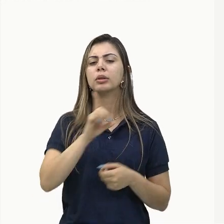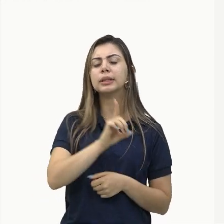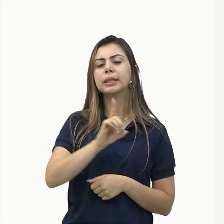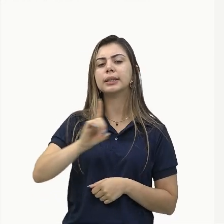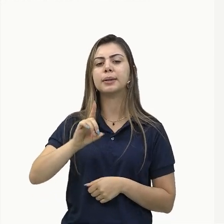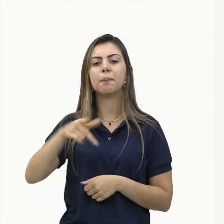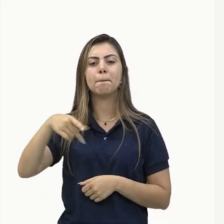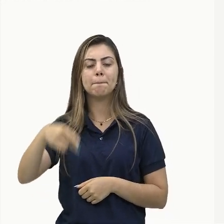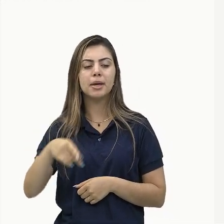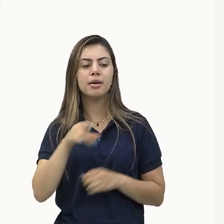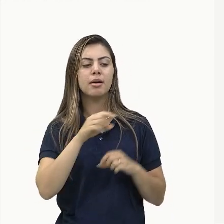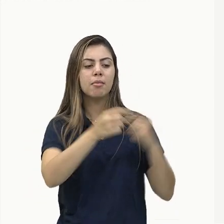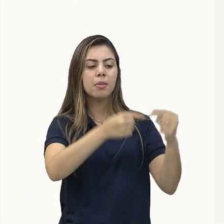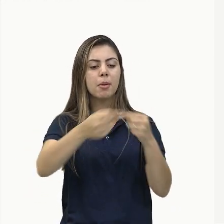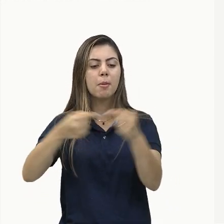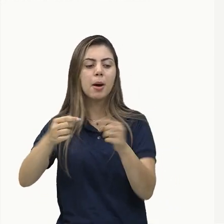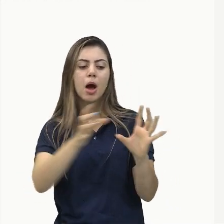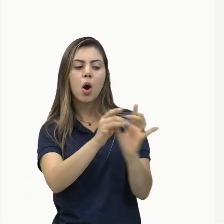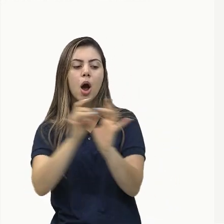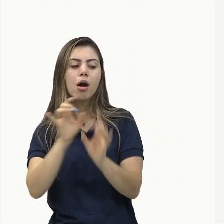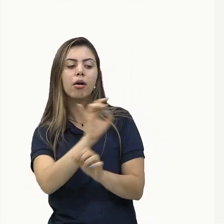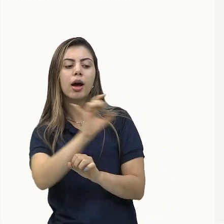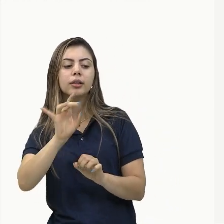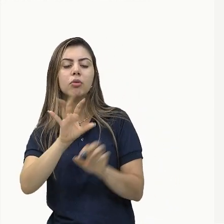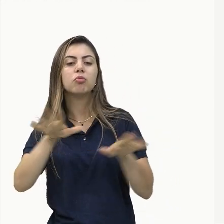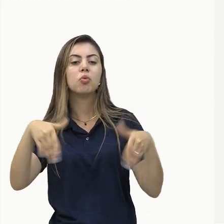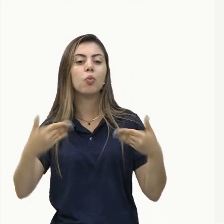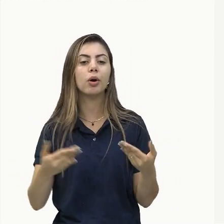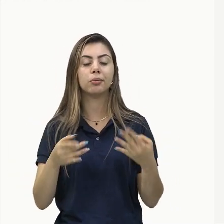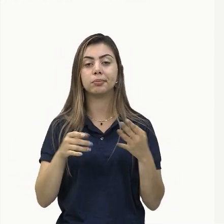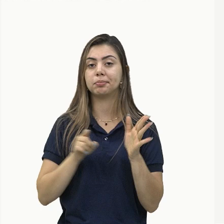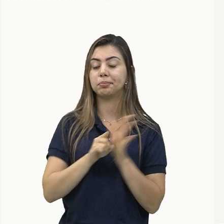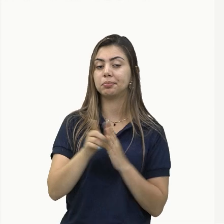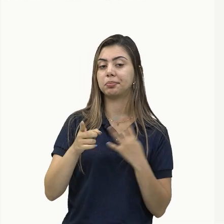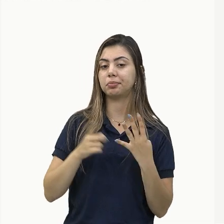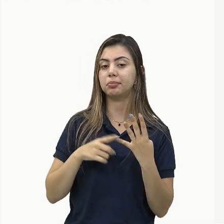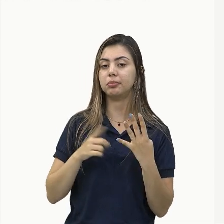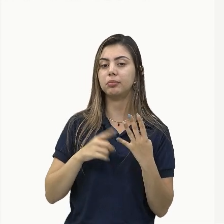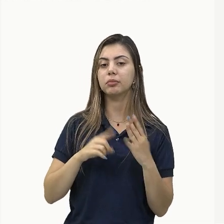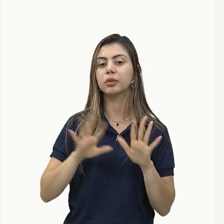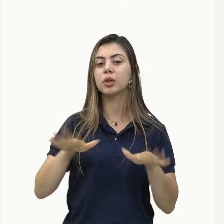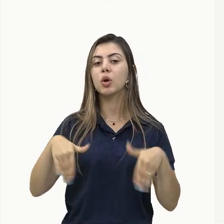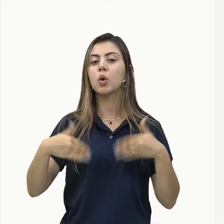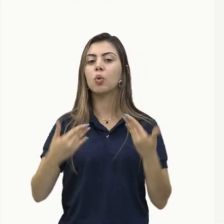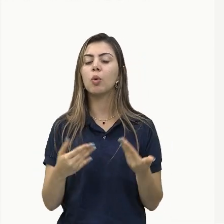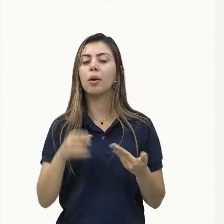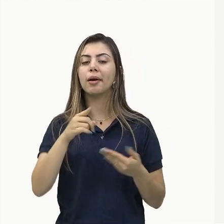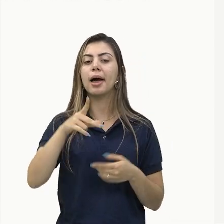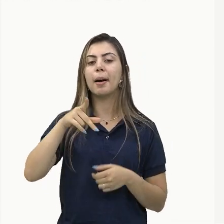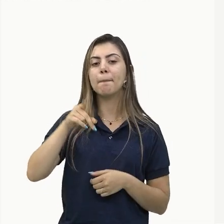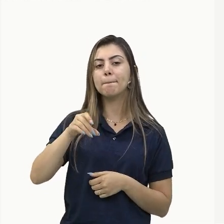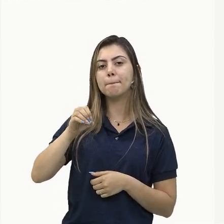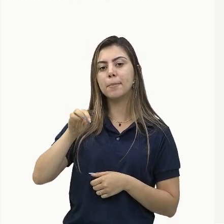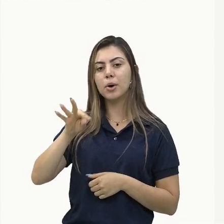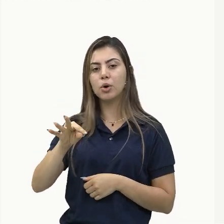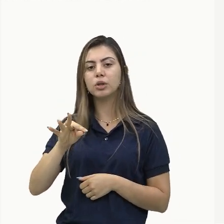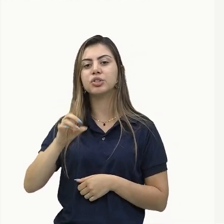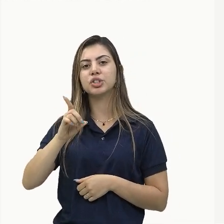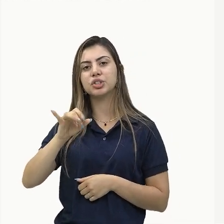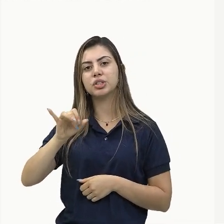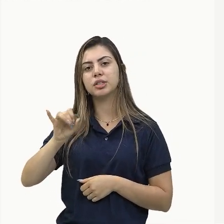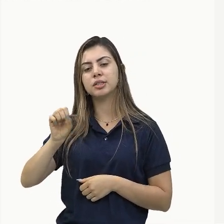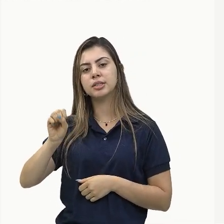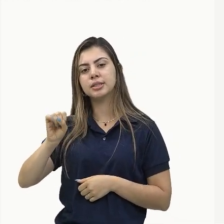cada resistor associado? E letra D, qual a potência dissipada por esse circuito? Então vamos lá,